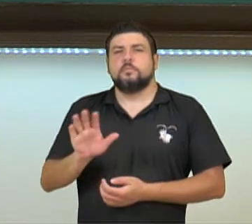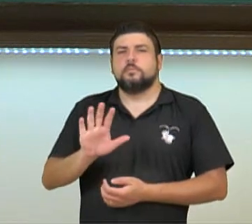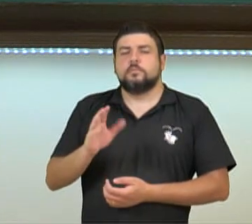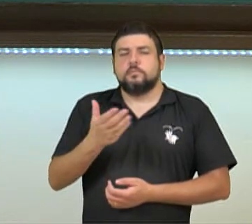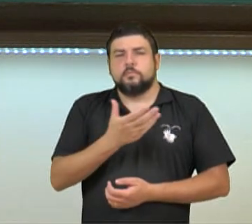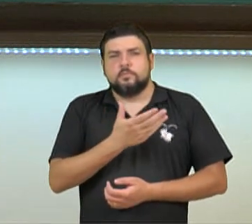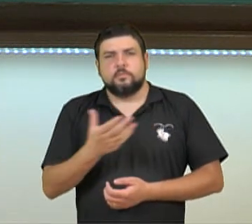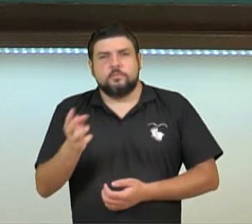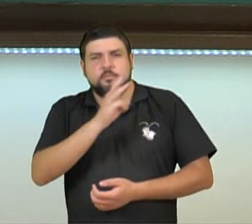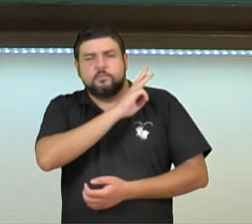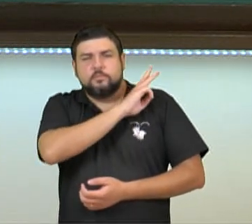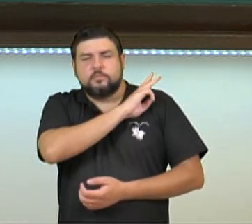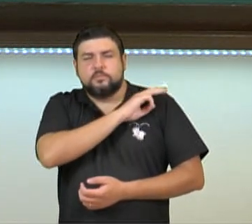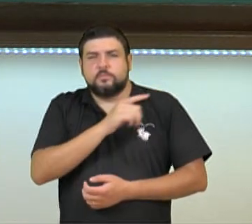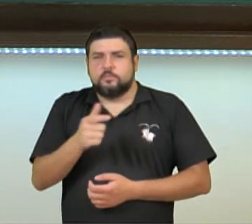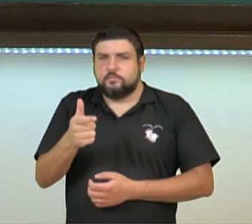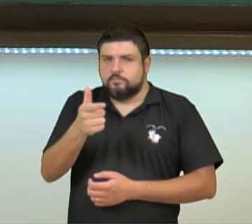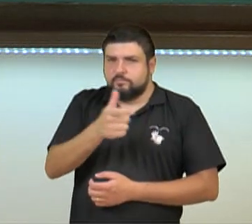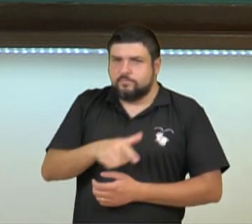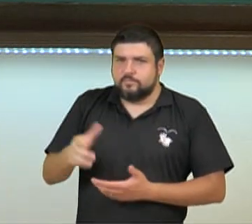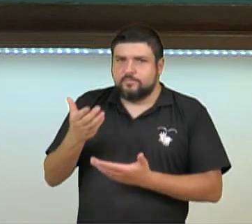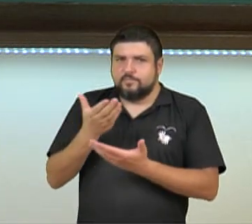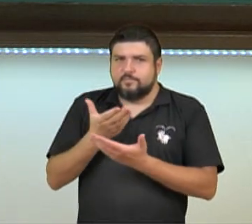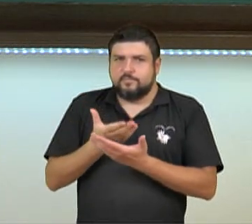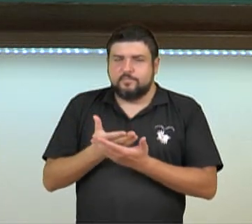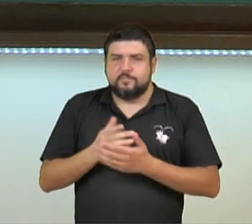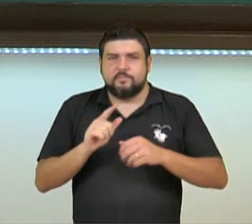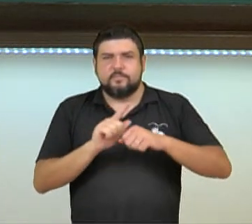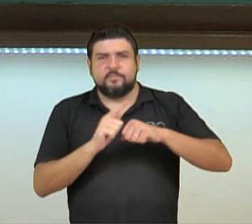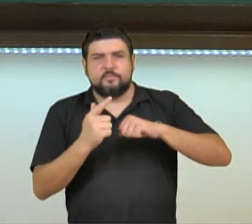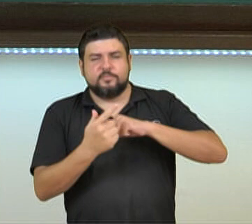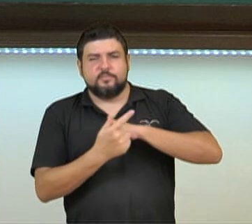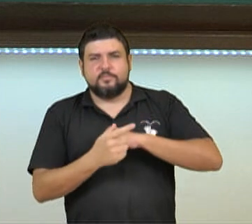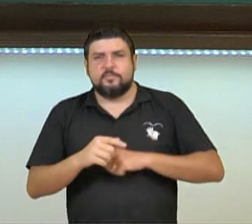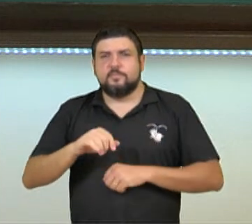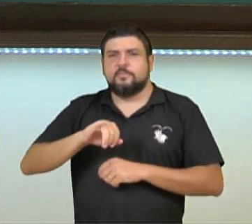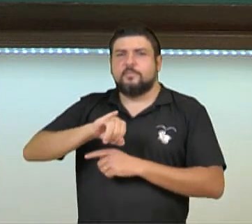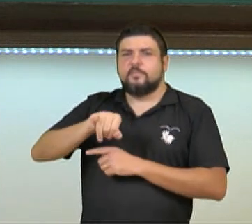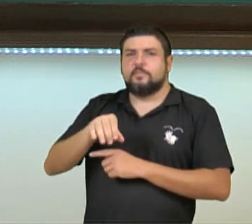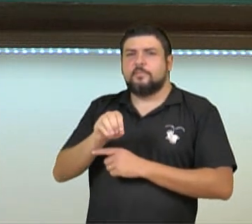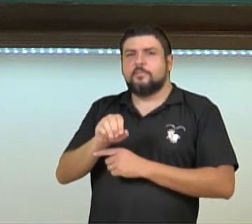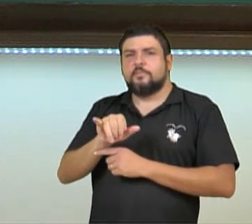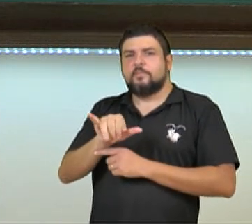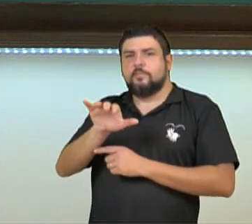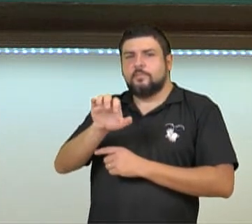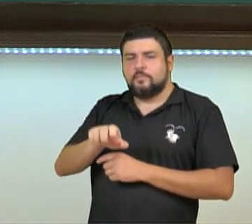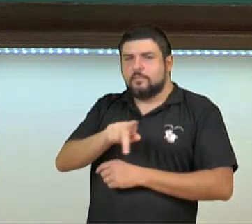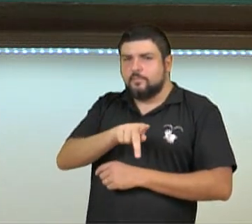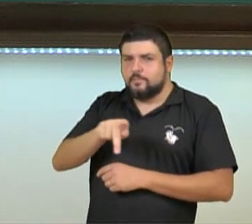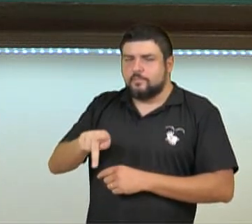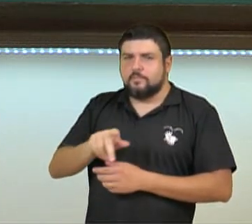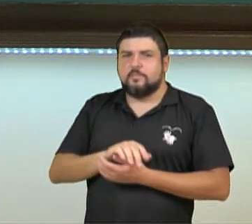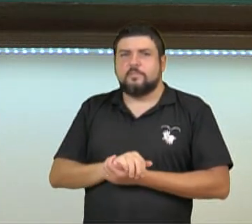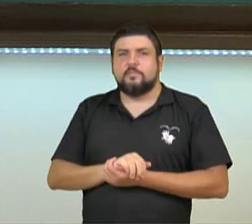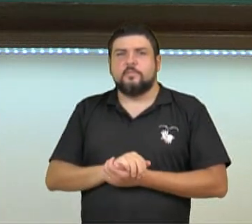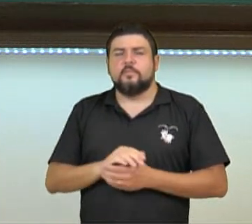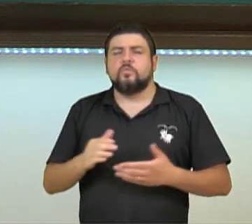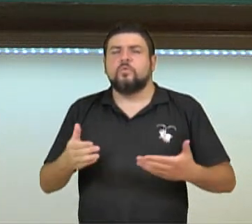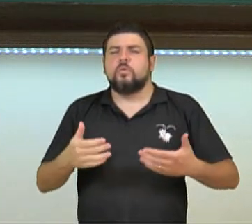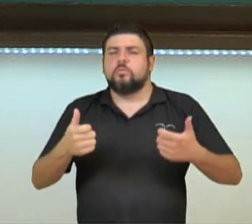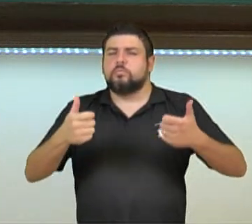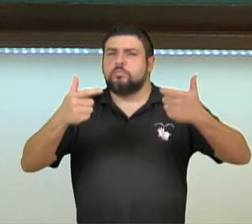aluno terceironista, estamos aqui para mais um encontro em Geografia. Meu nome é professora Joyce. Vamos falar hoje sobre a situação